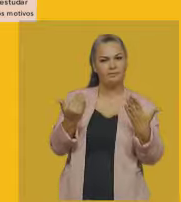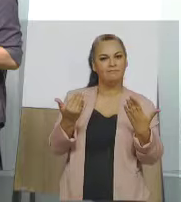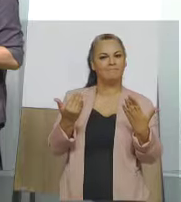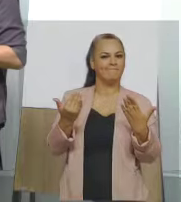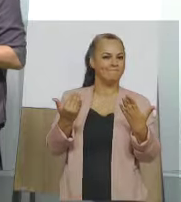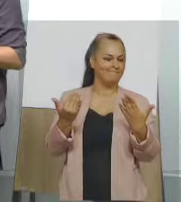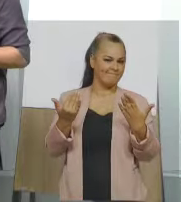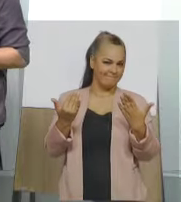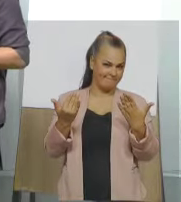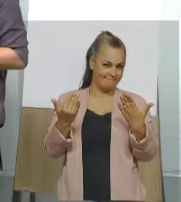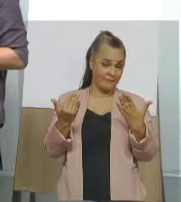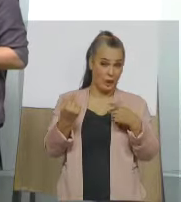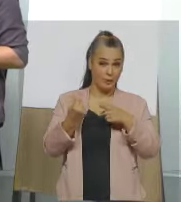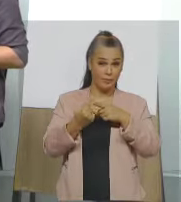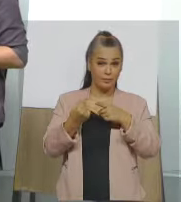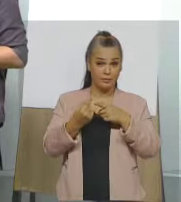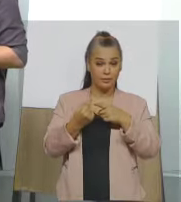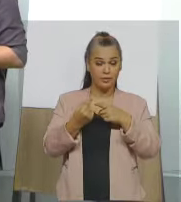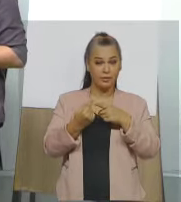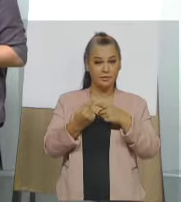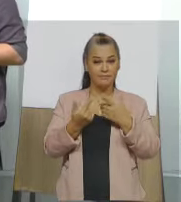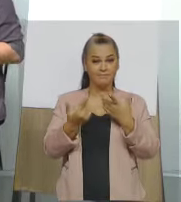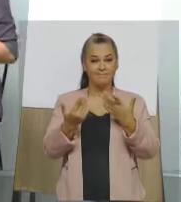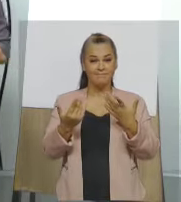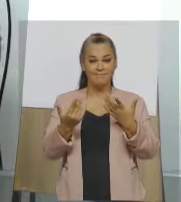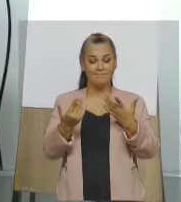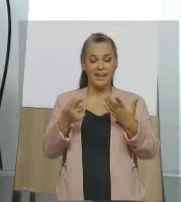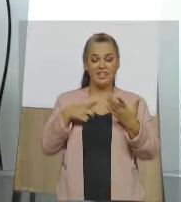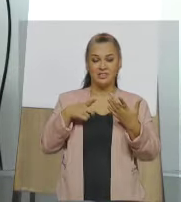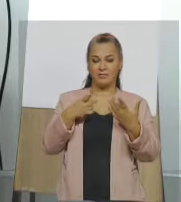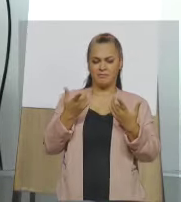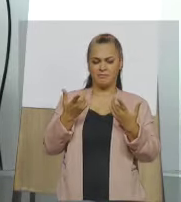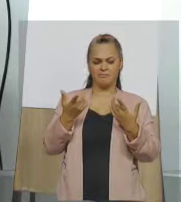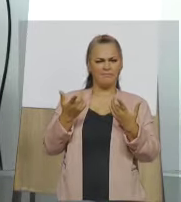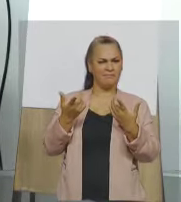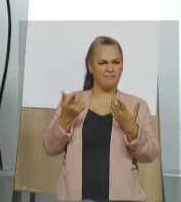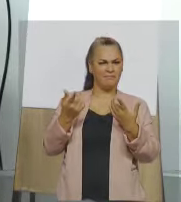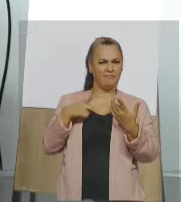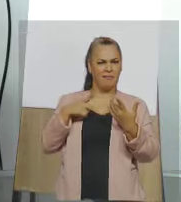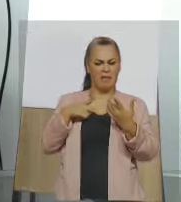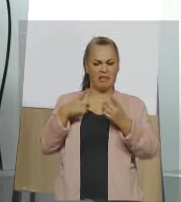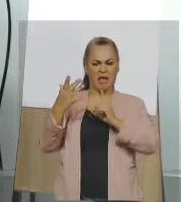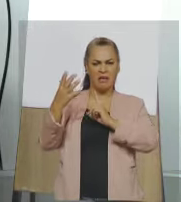aparecem, que a gente acha que não influencia, mas influencia demais?